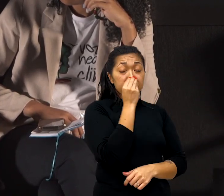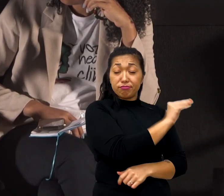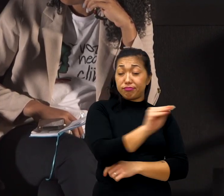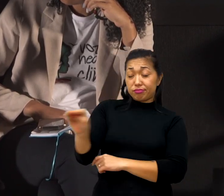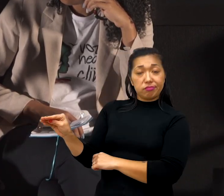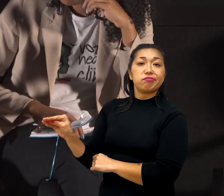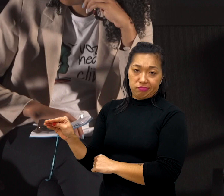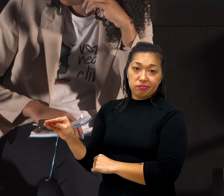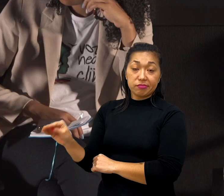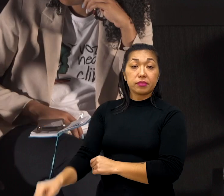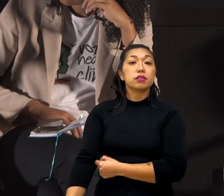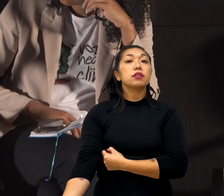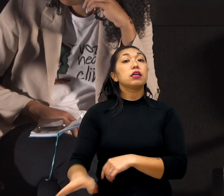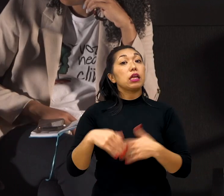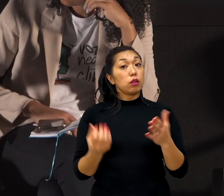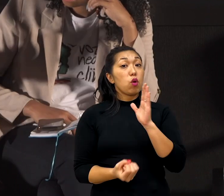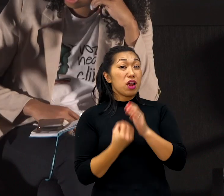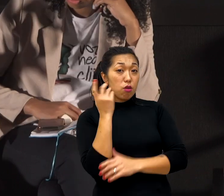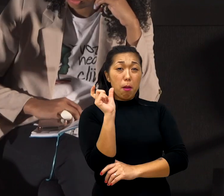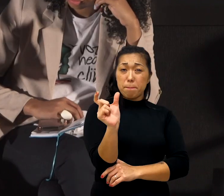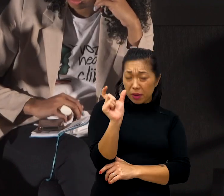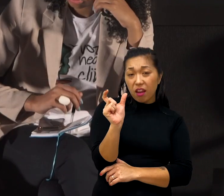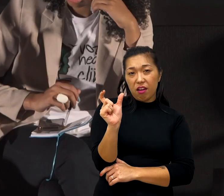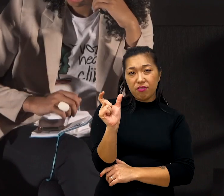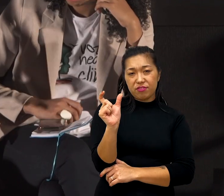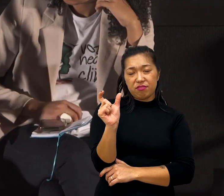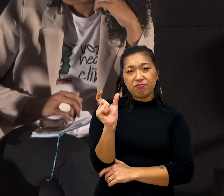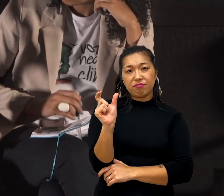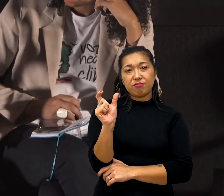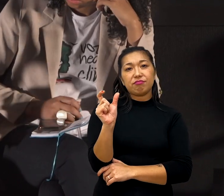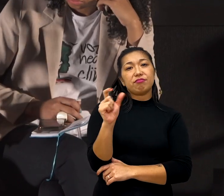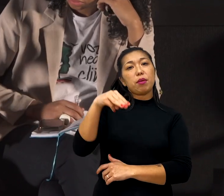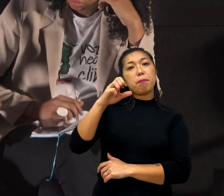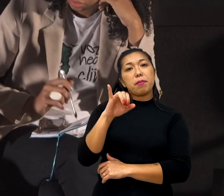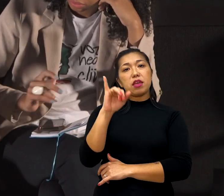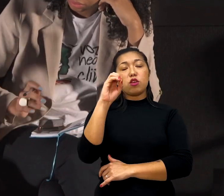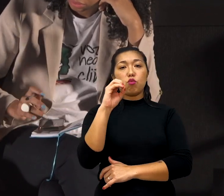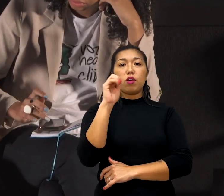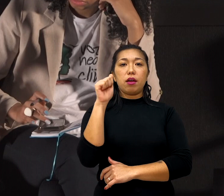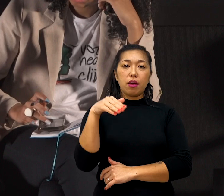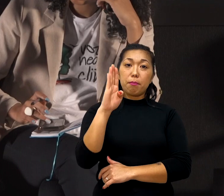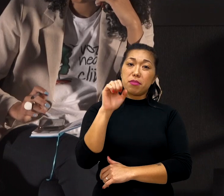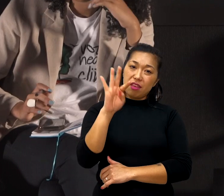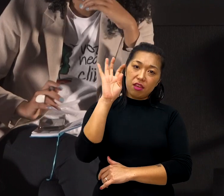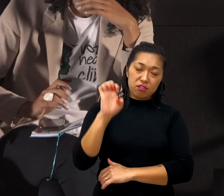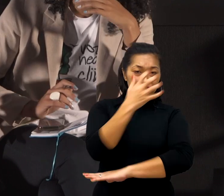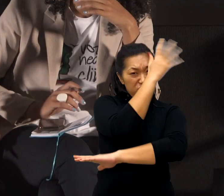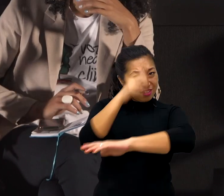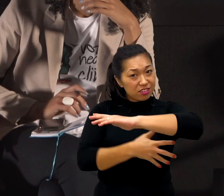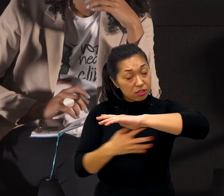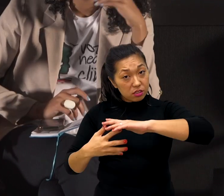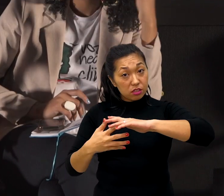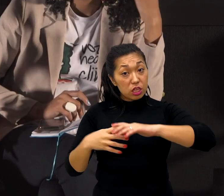é, criaram a nomenclatura meio ambiente de uma forma, dentro